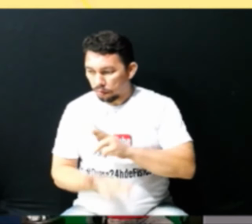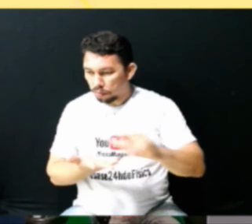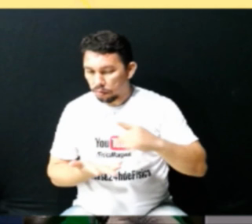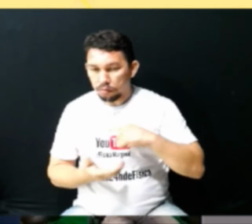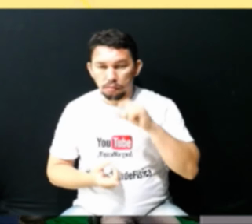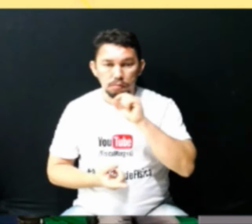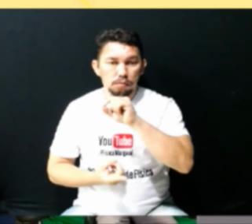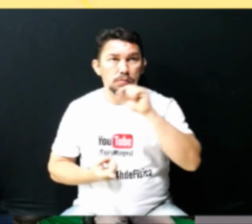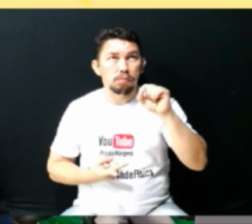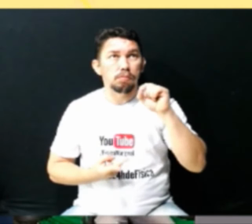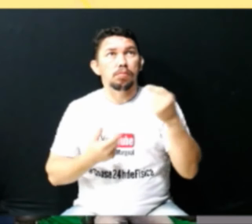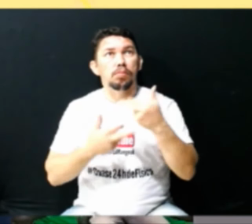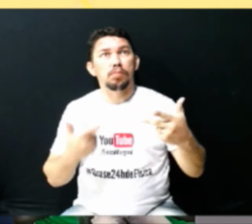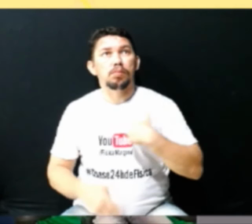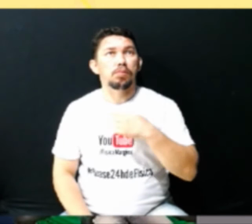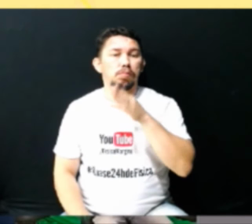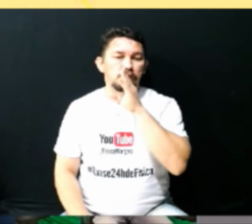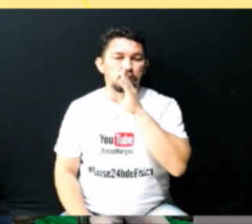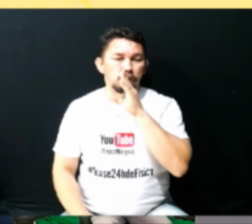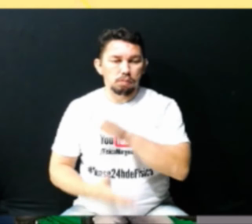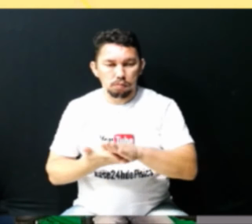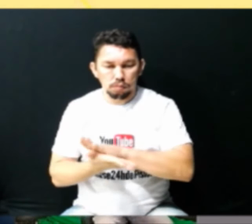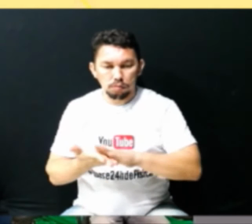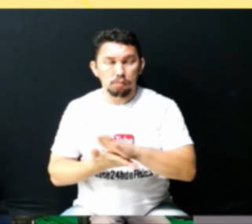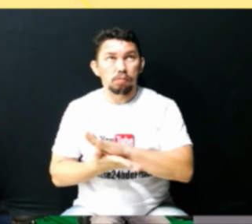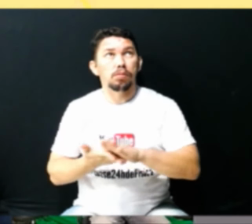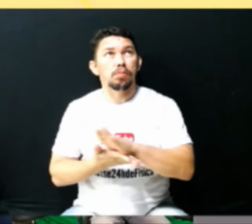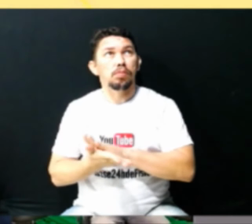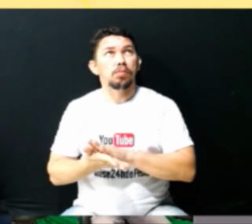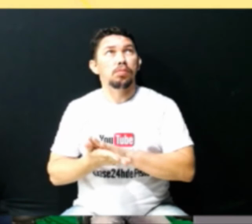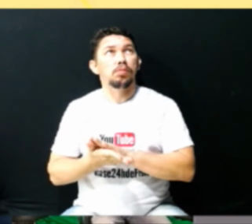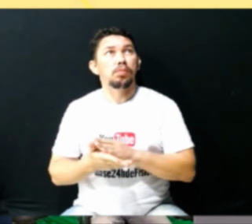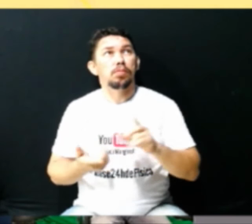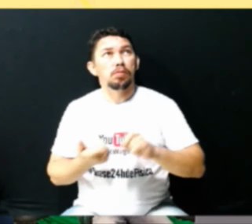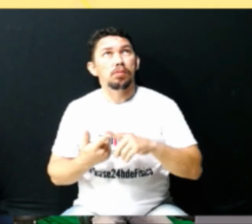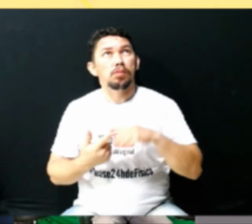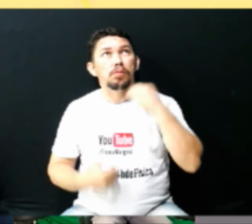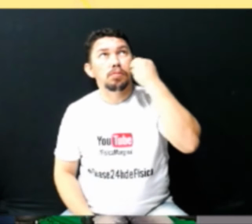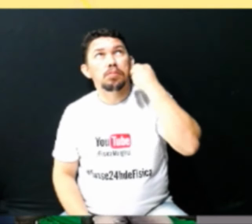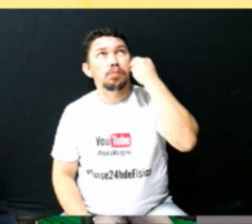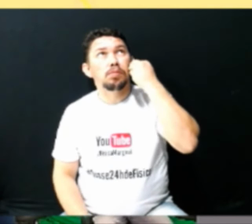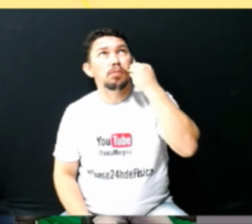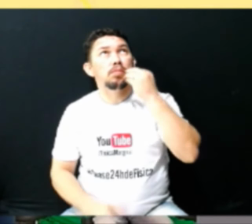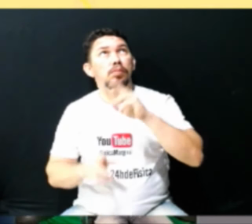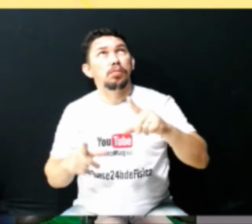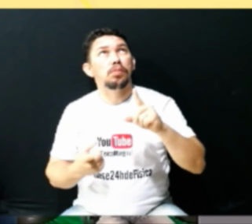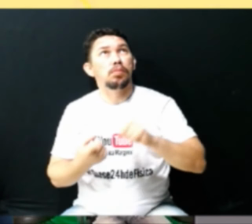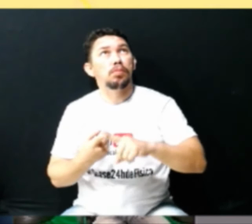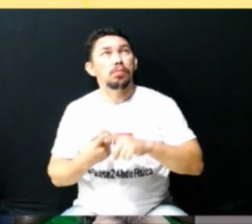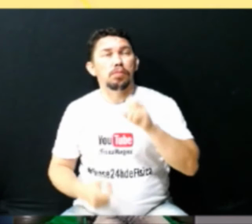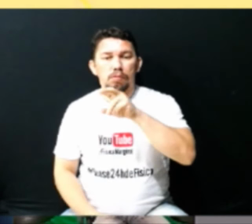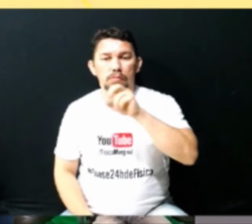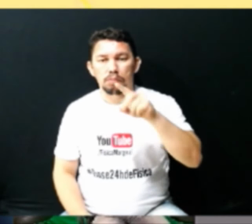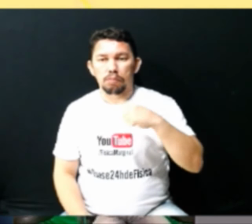achar praticamente em lugar nenhum, tá? Exceto aqueles que produzam para algum experimento, alguma coisa do tipo. Você não vai mais achar lâmpada incandescente simplesmente